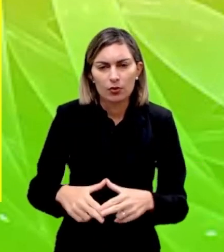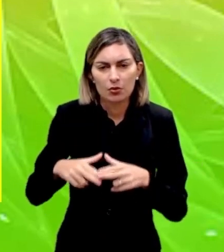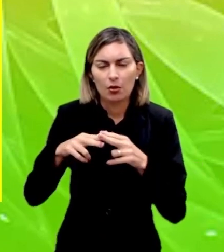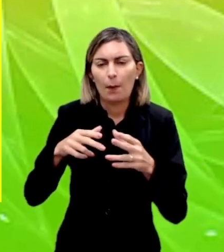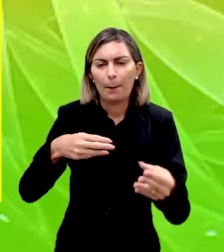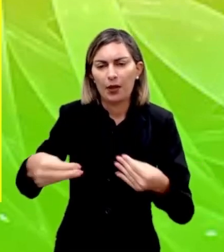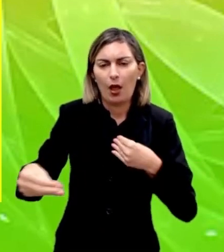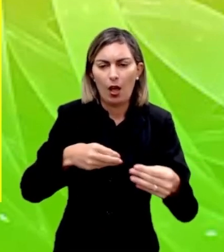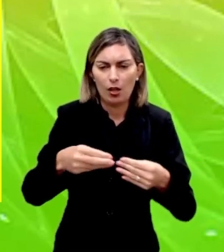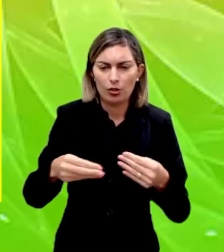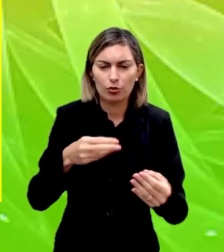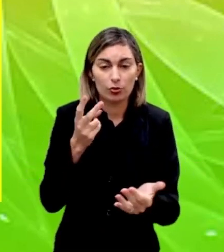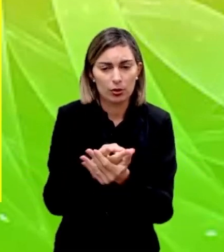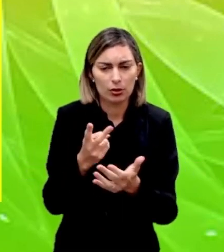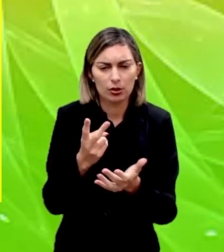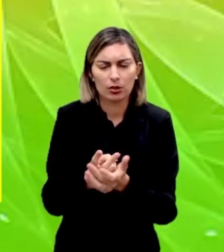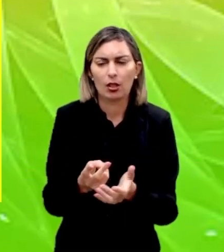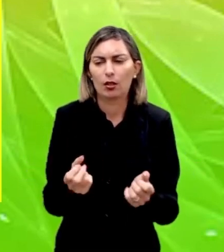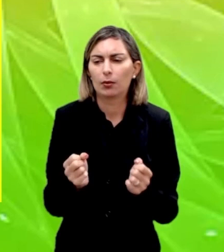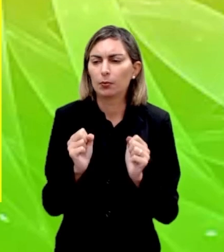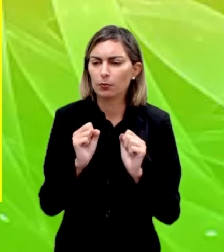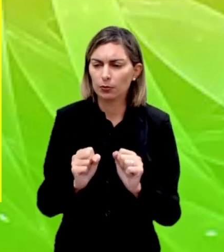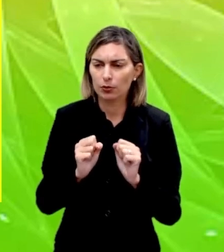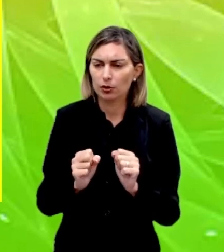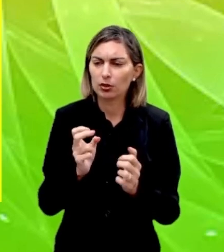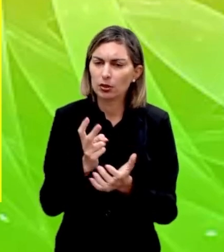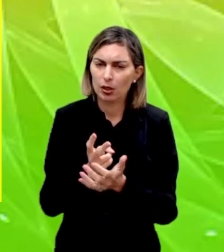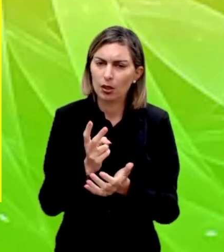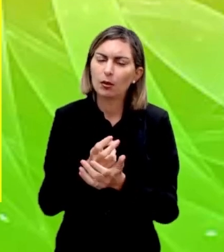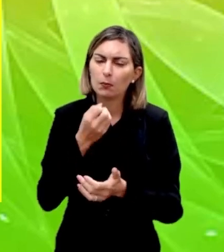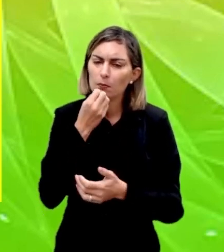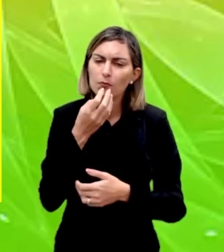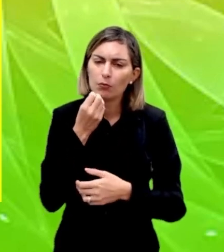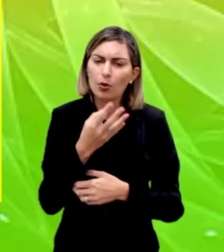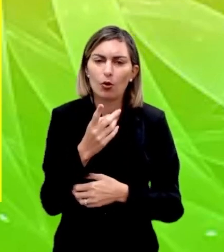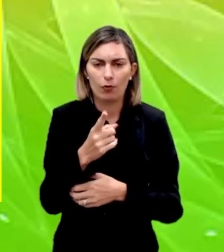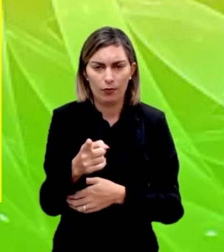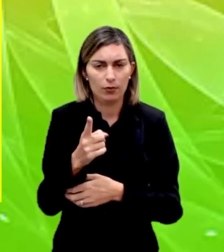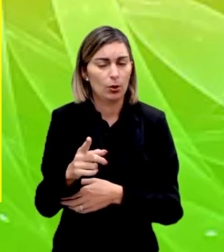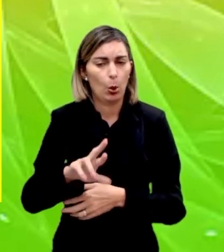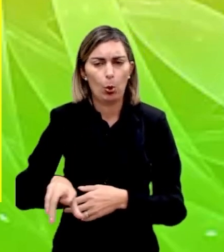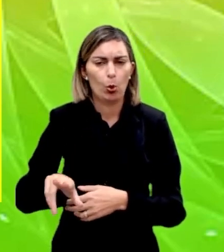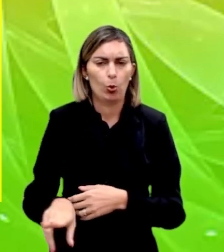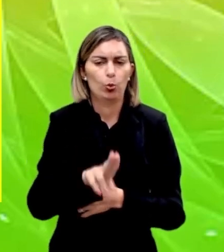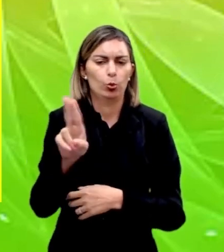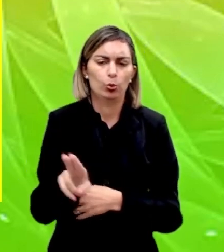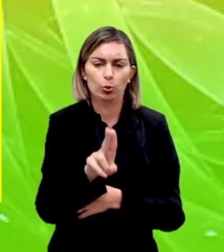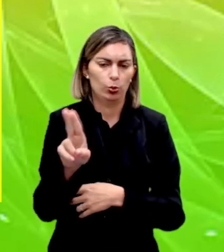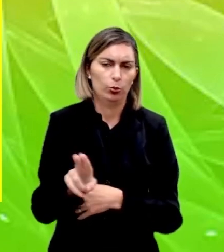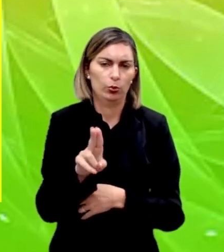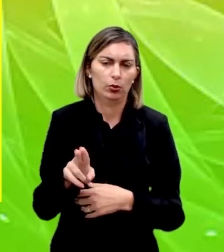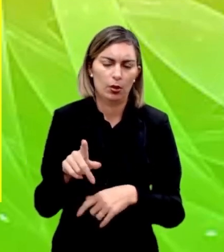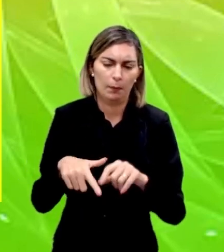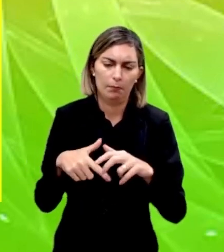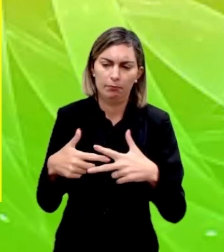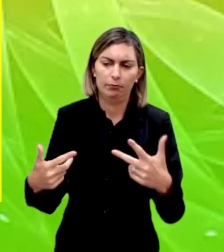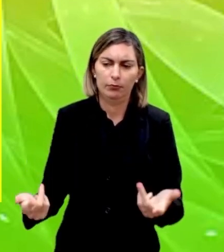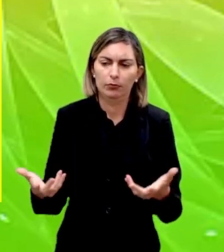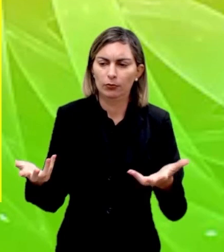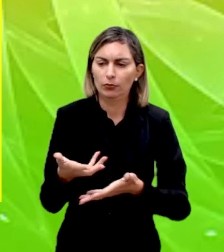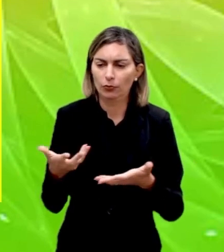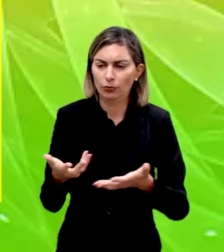plástico sempre que possível. É sempre bom você não usar material descartável. Hoje em dia,